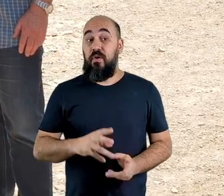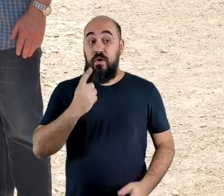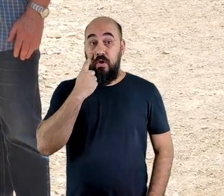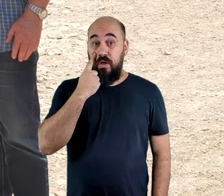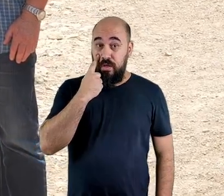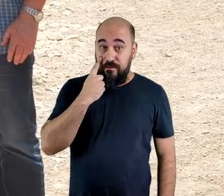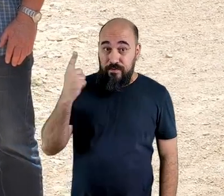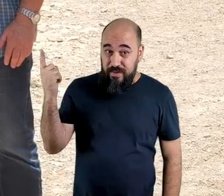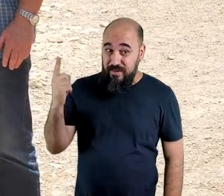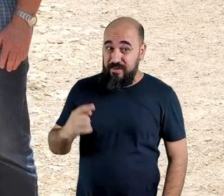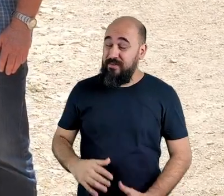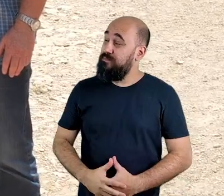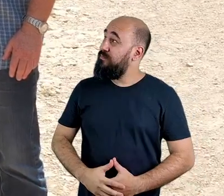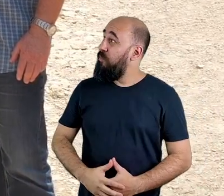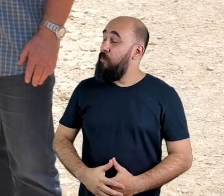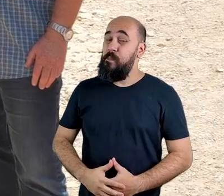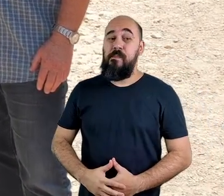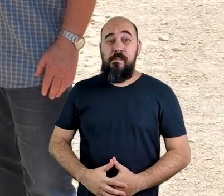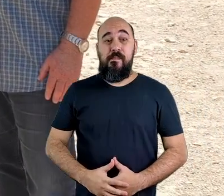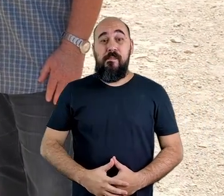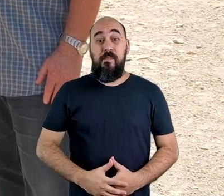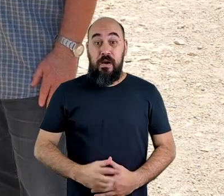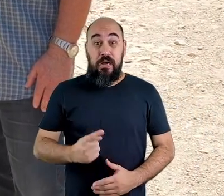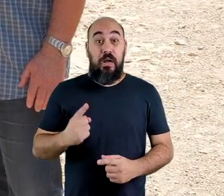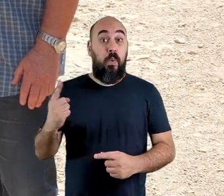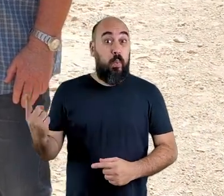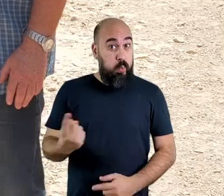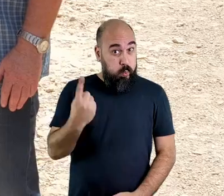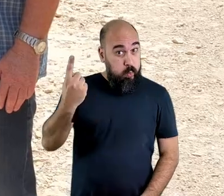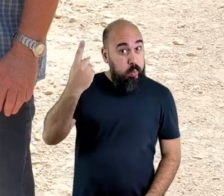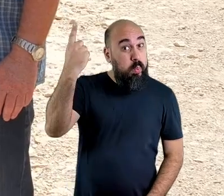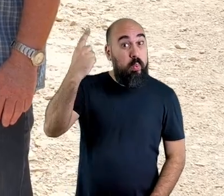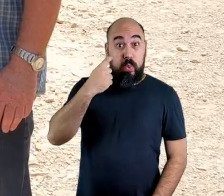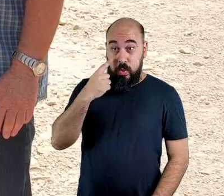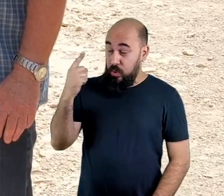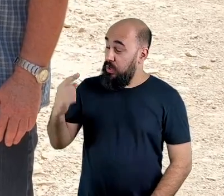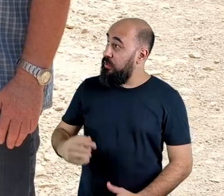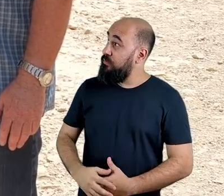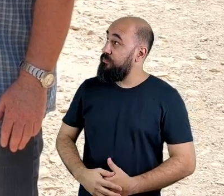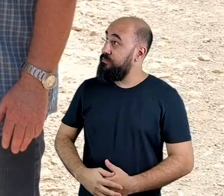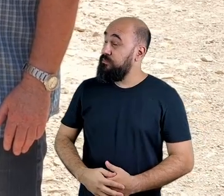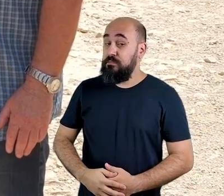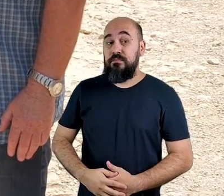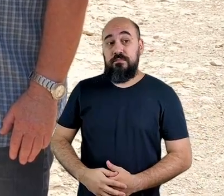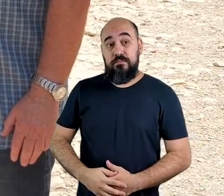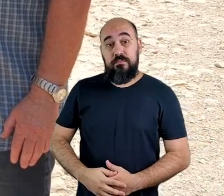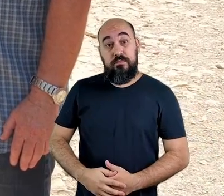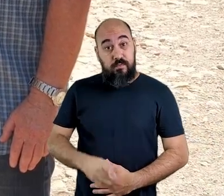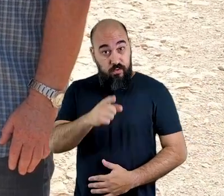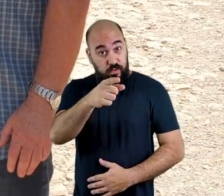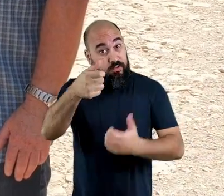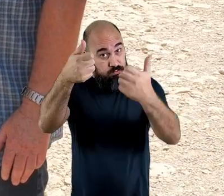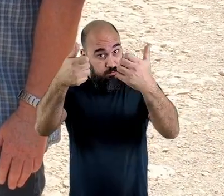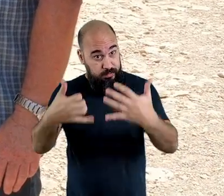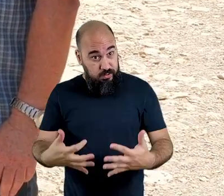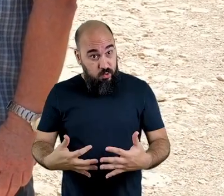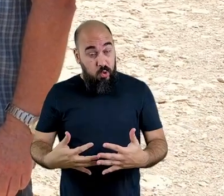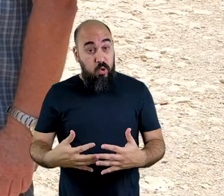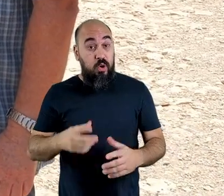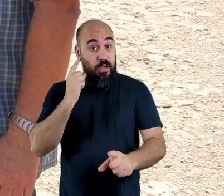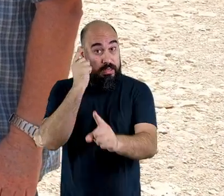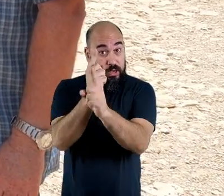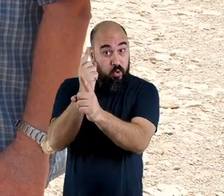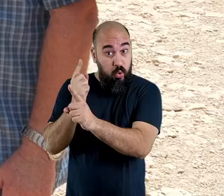Realmente aqui dá para ter uma ideia impressionante da altura das paredes. Como você entendeu pela outra explicação,